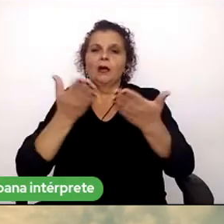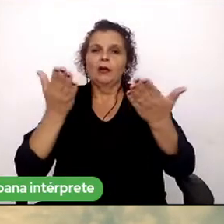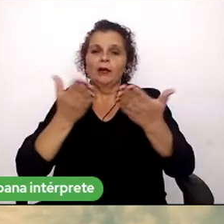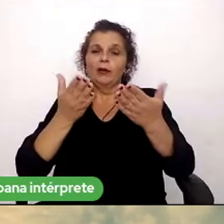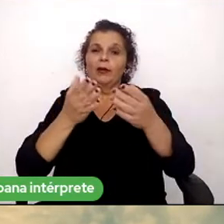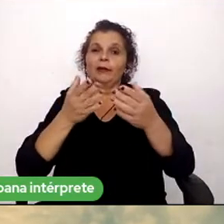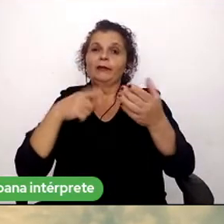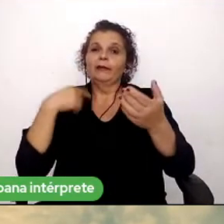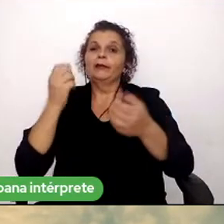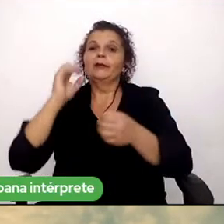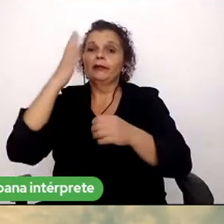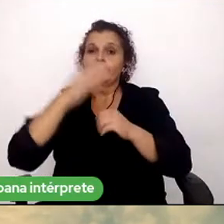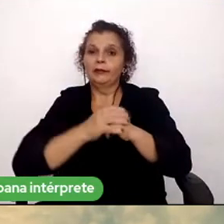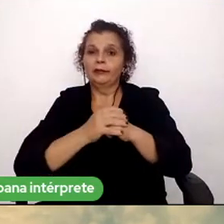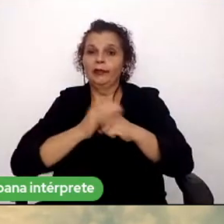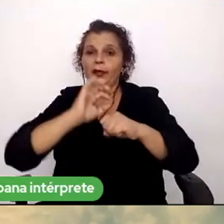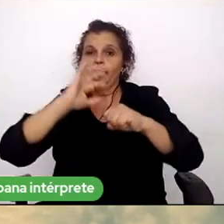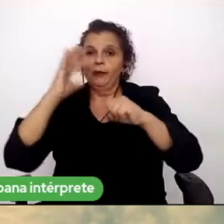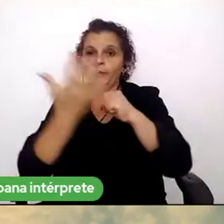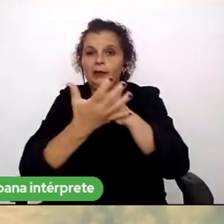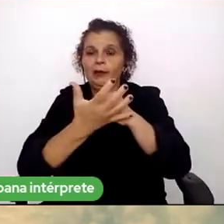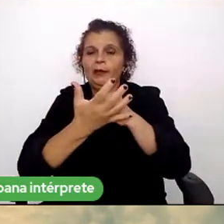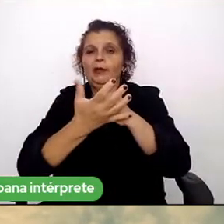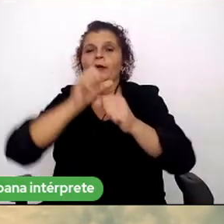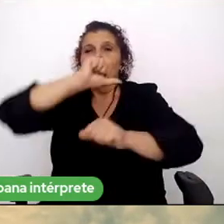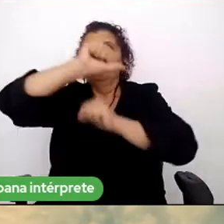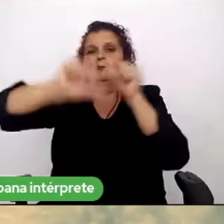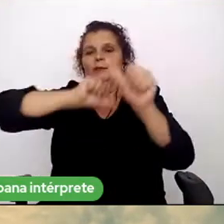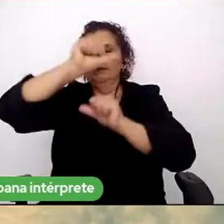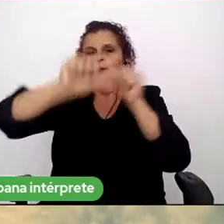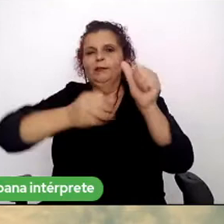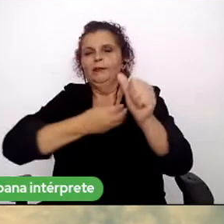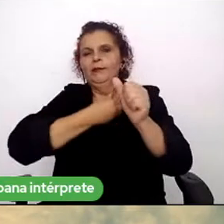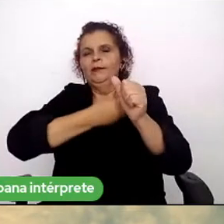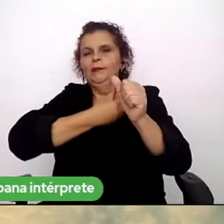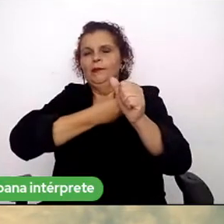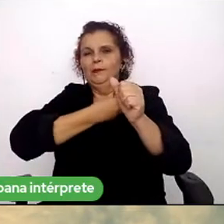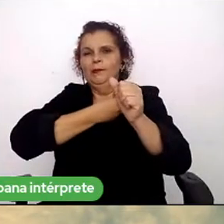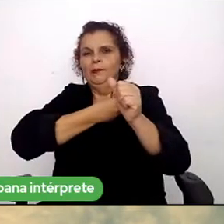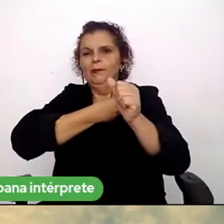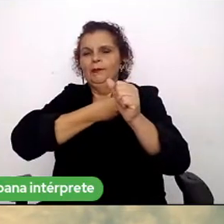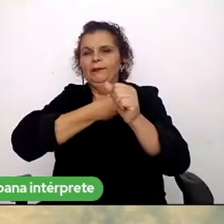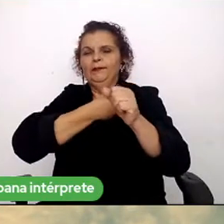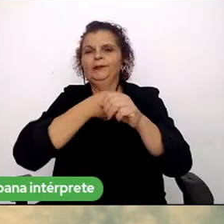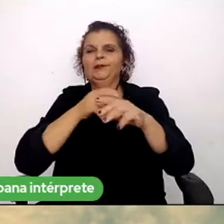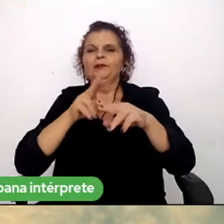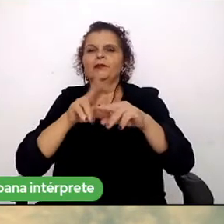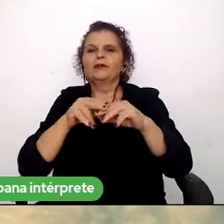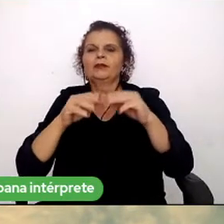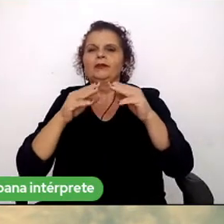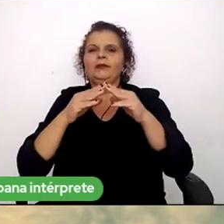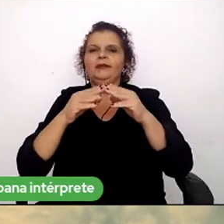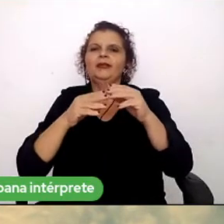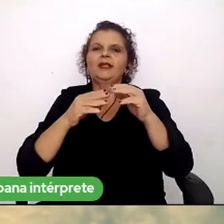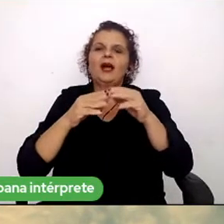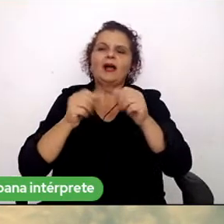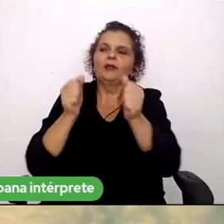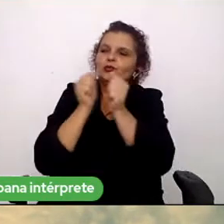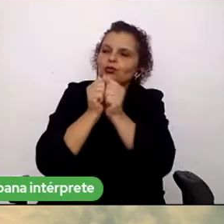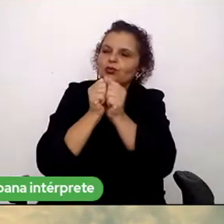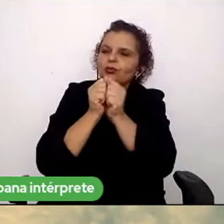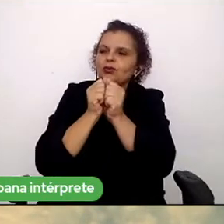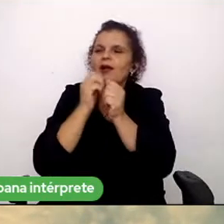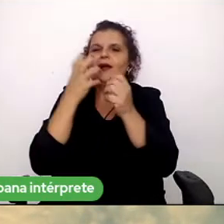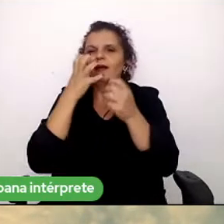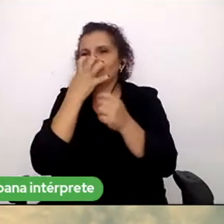Gabi? E o que mudou na nossa vida, além da gente agora estar perto dos doguinhos para trabalhar, perto dos nossos